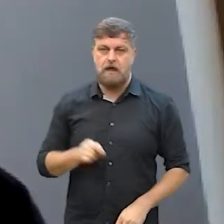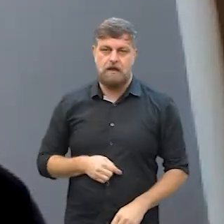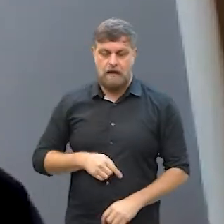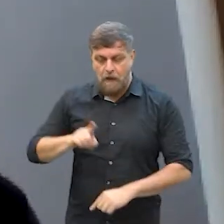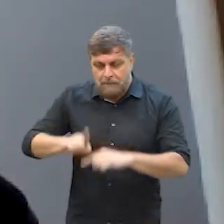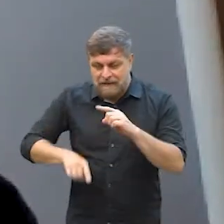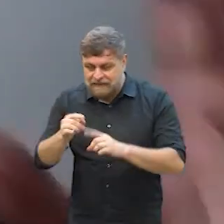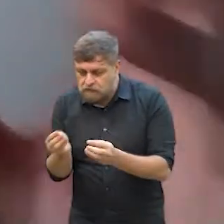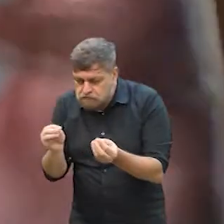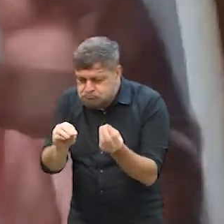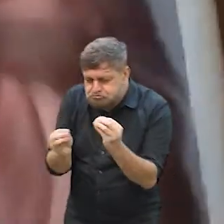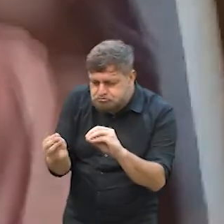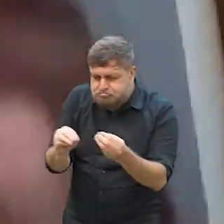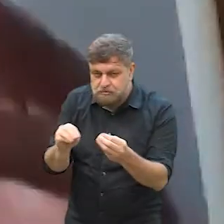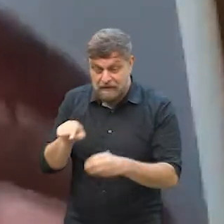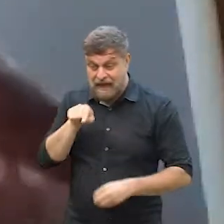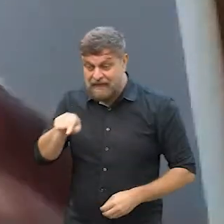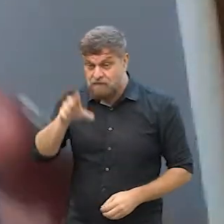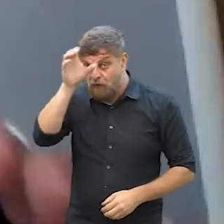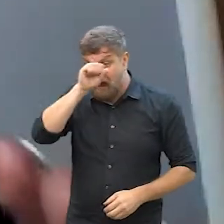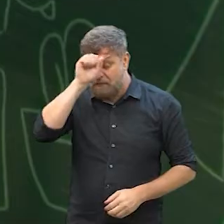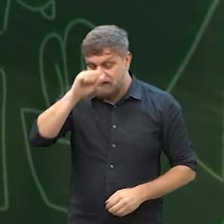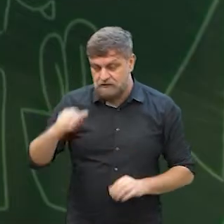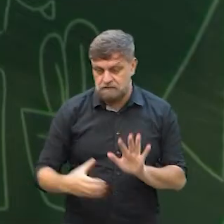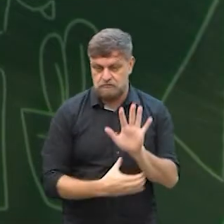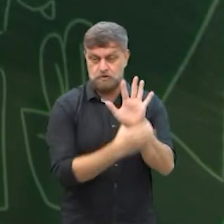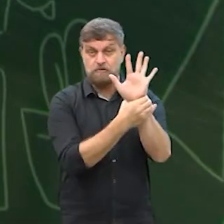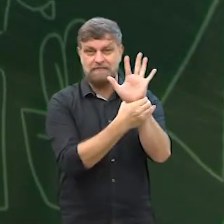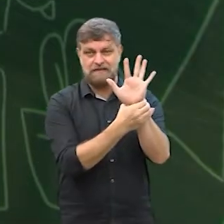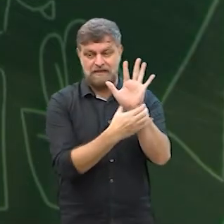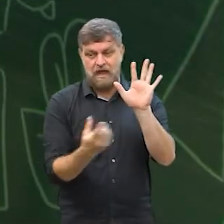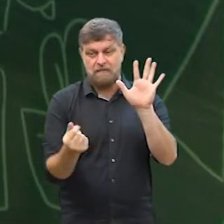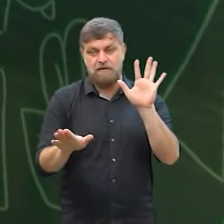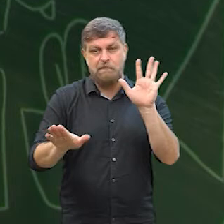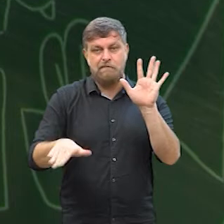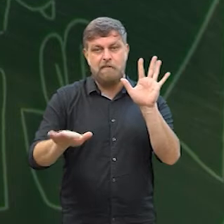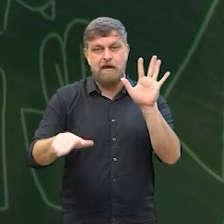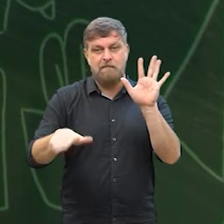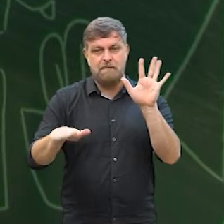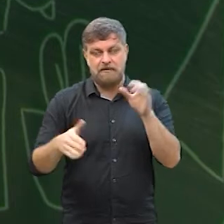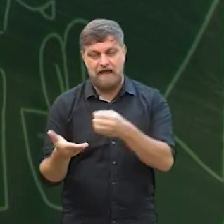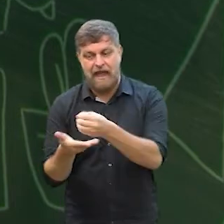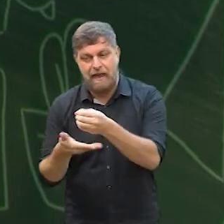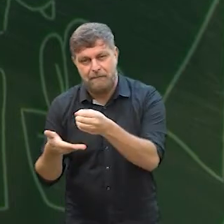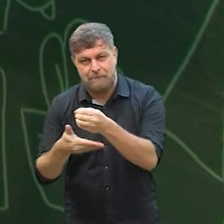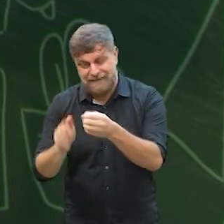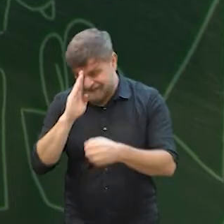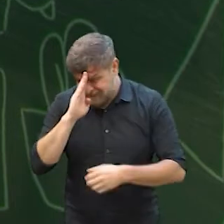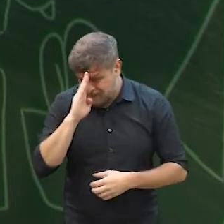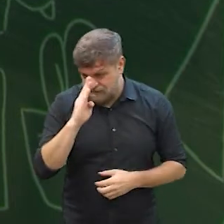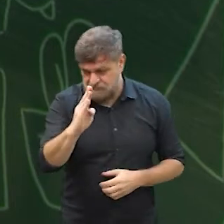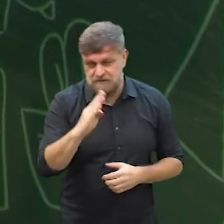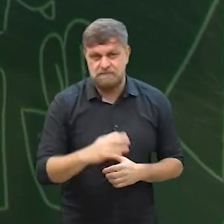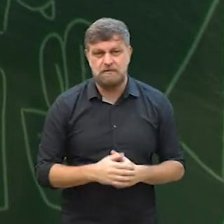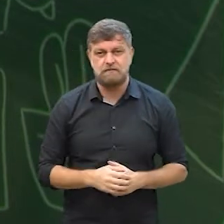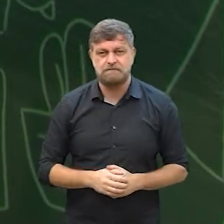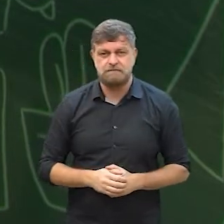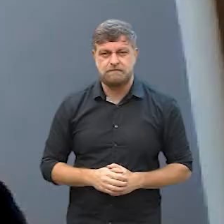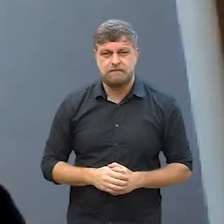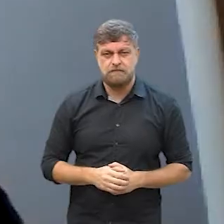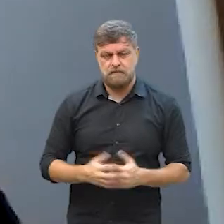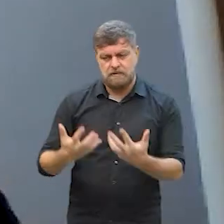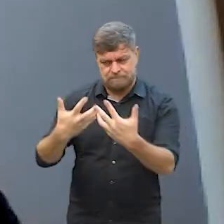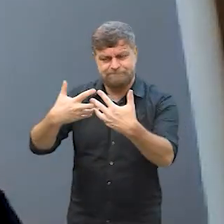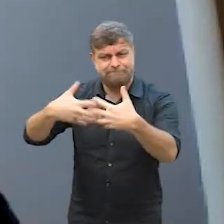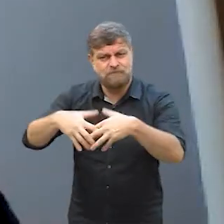você vai colocando a sustentabilidade como um dos principais eixos aí, né, do trabalho com eles.